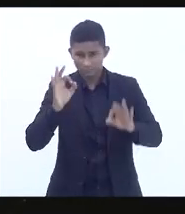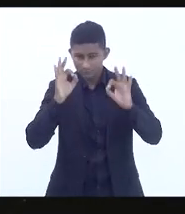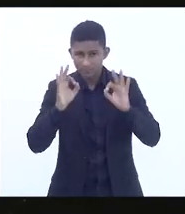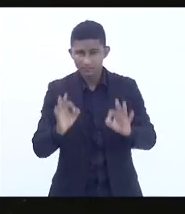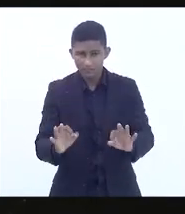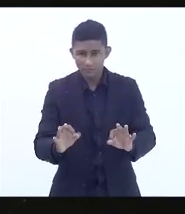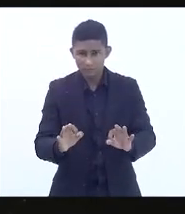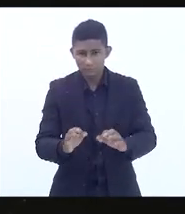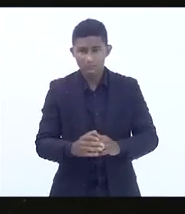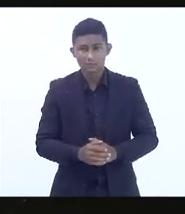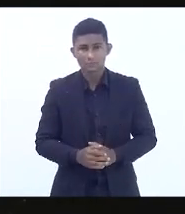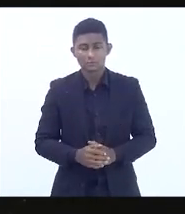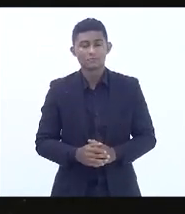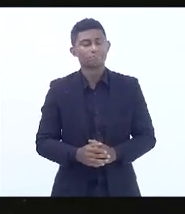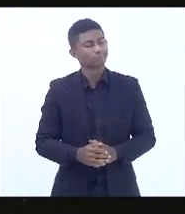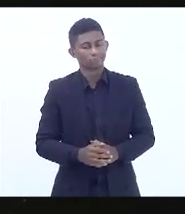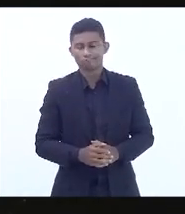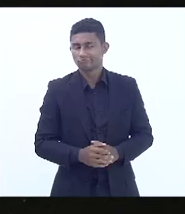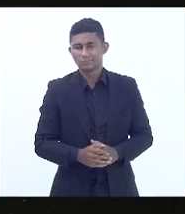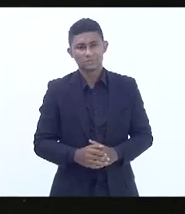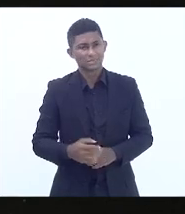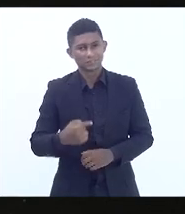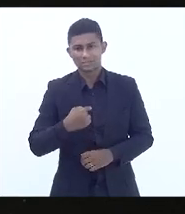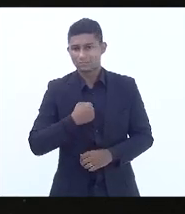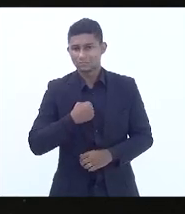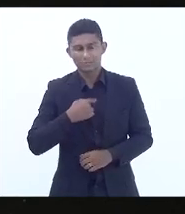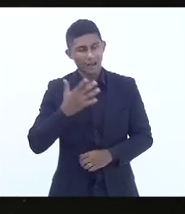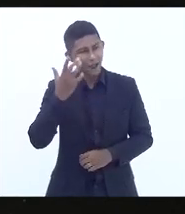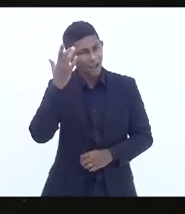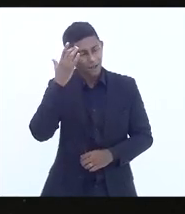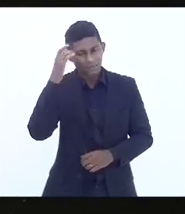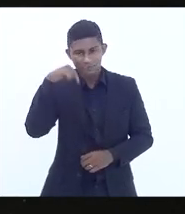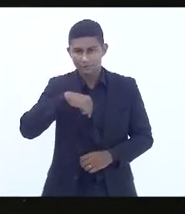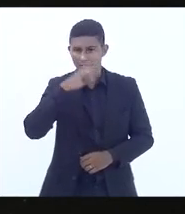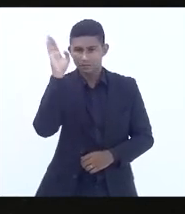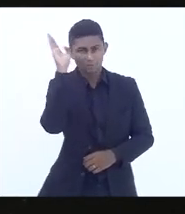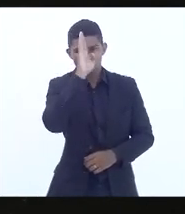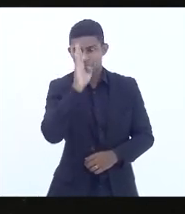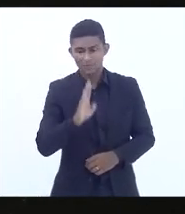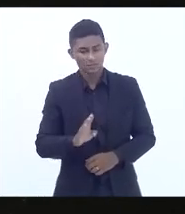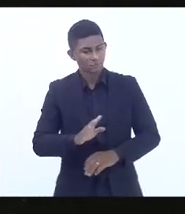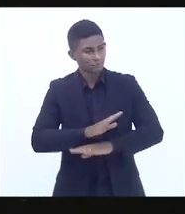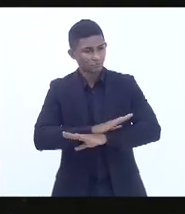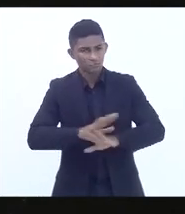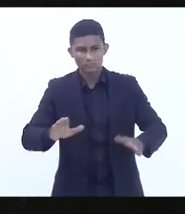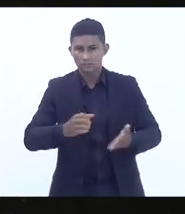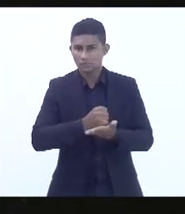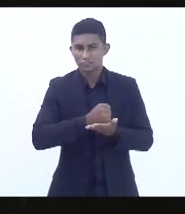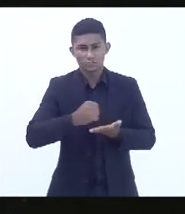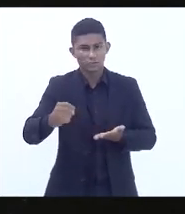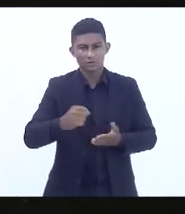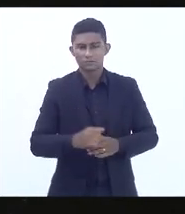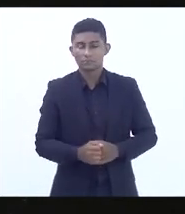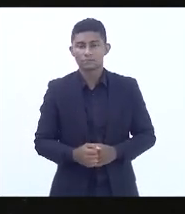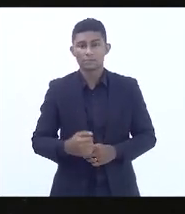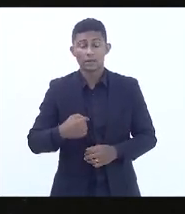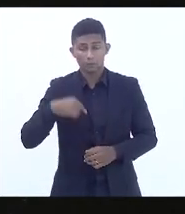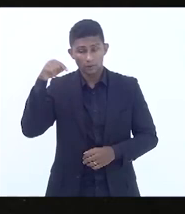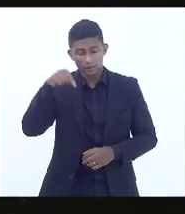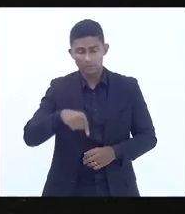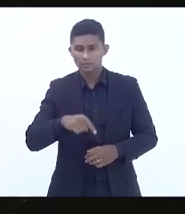presidente, eu vou achar que o nosso país não tem mais jeito. E eu termino a minha